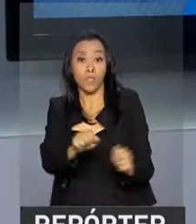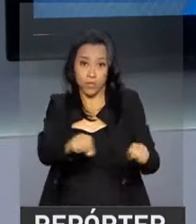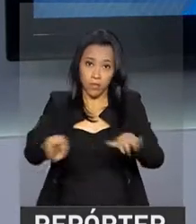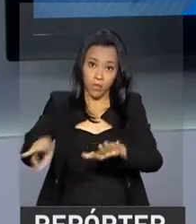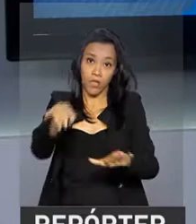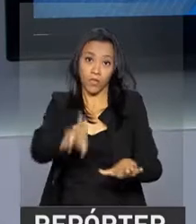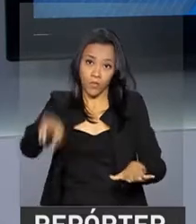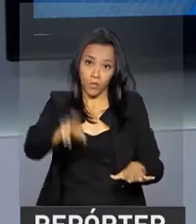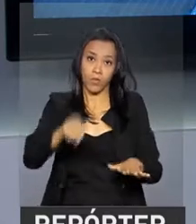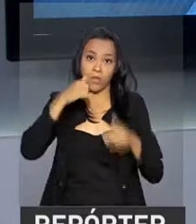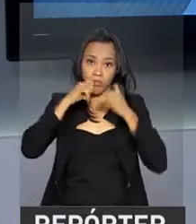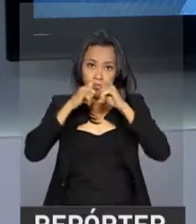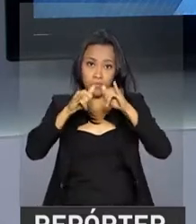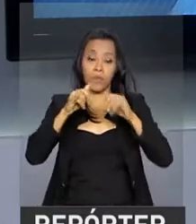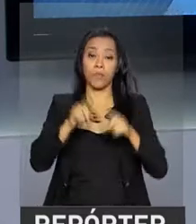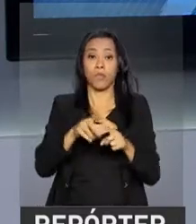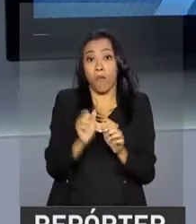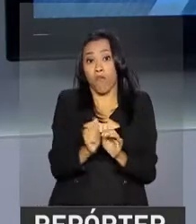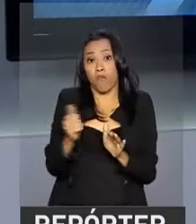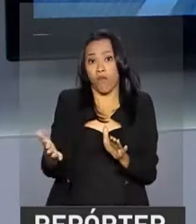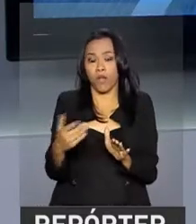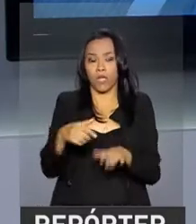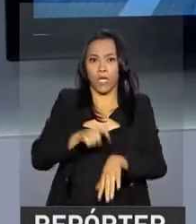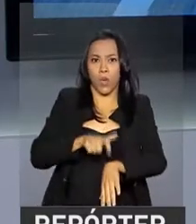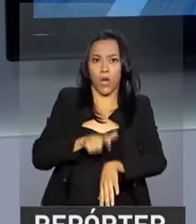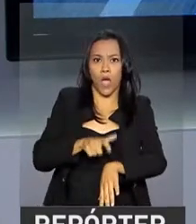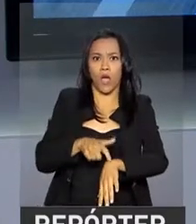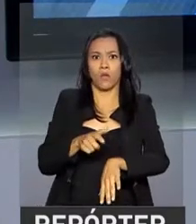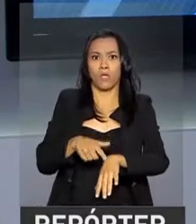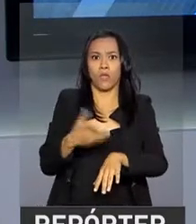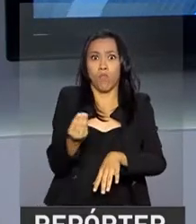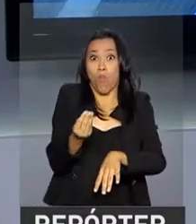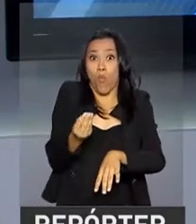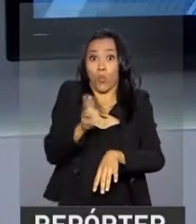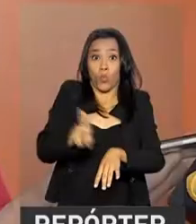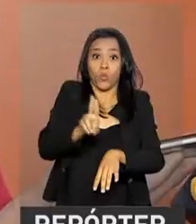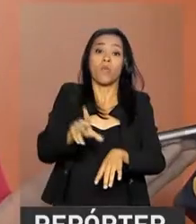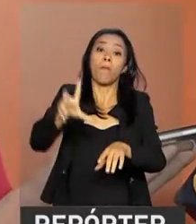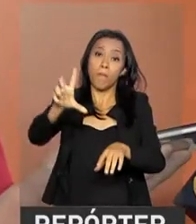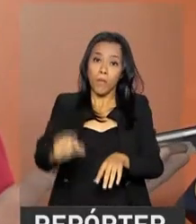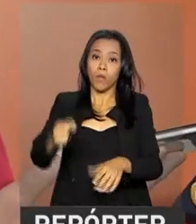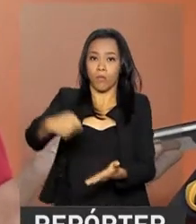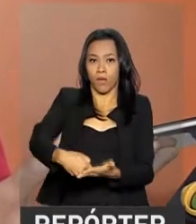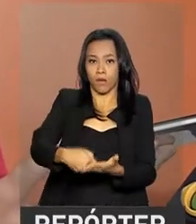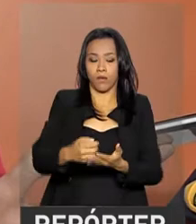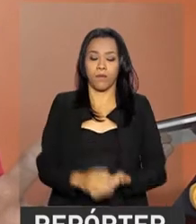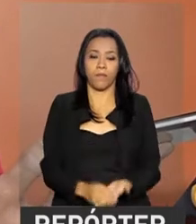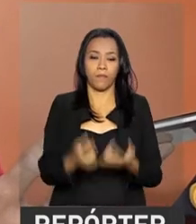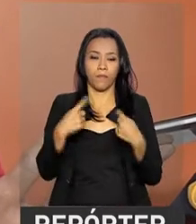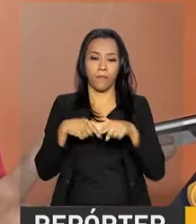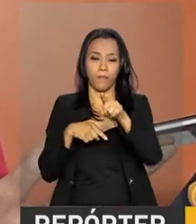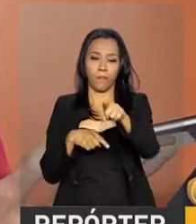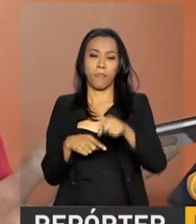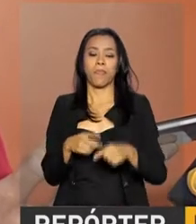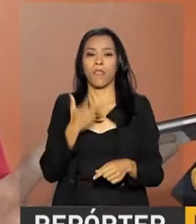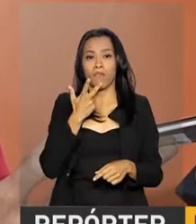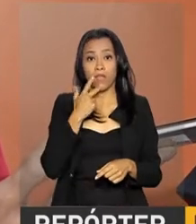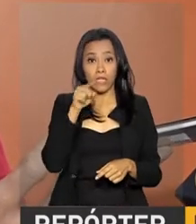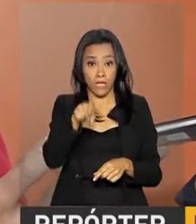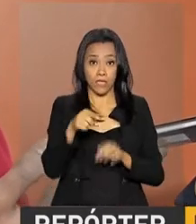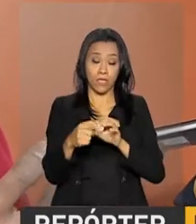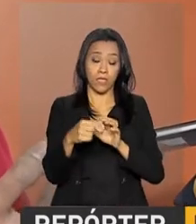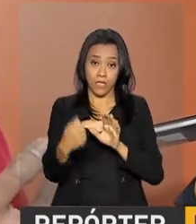elétrica. Se usar energia fora dos horários de pico, o valor pago será menor. Nessa modalidade,